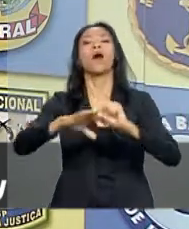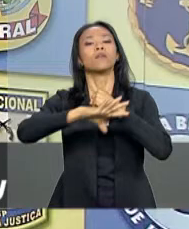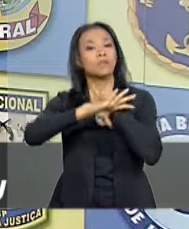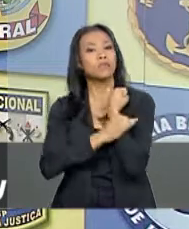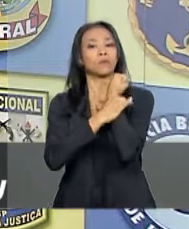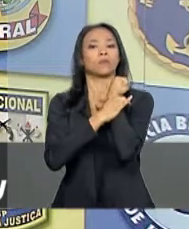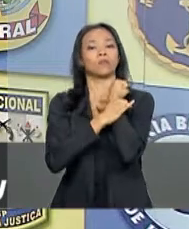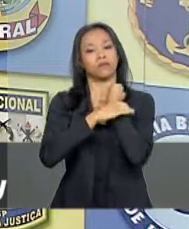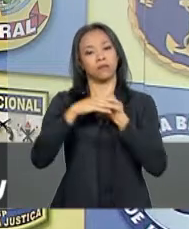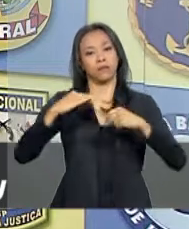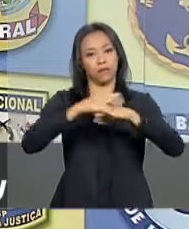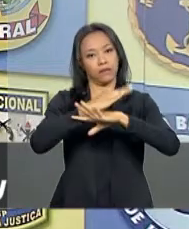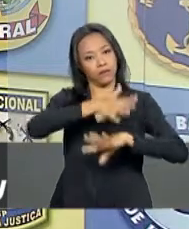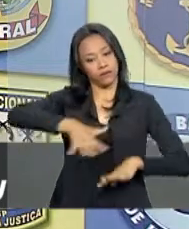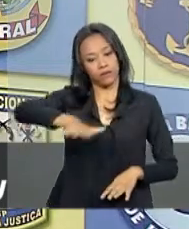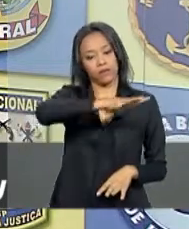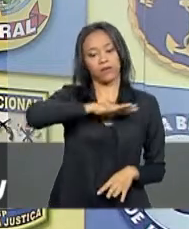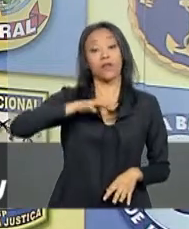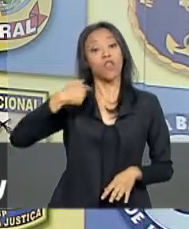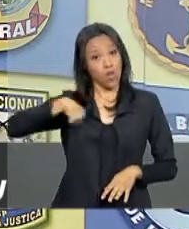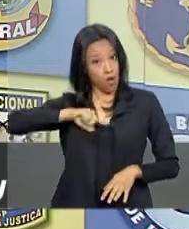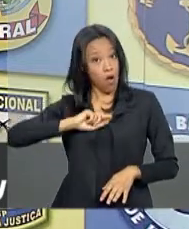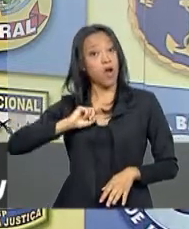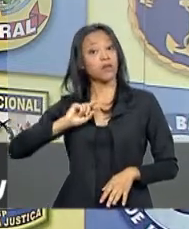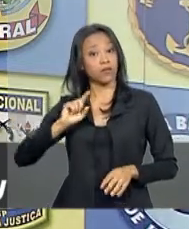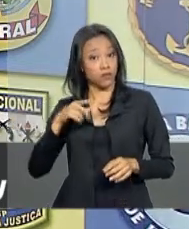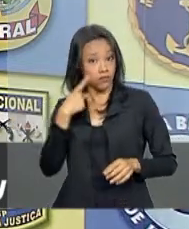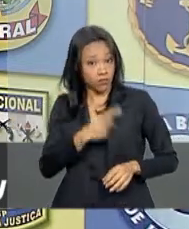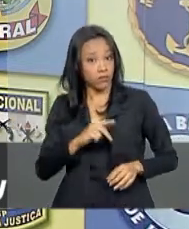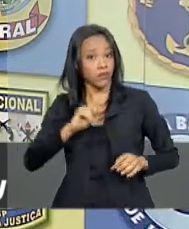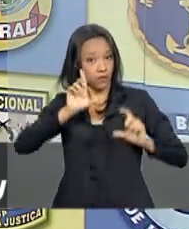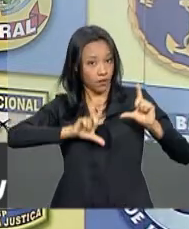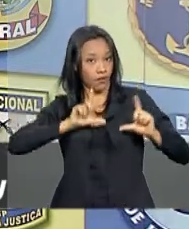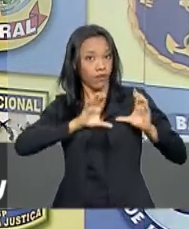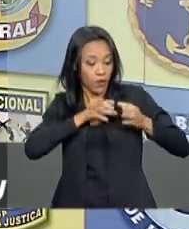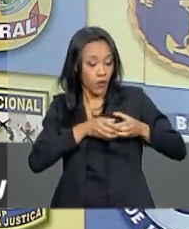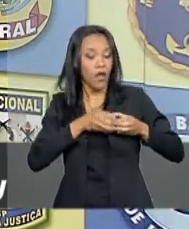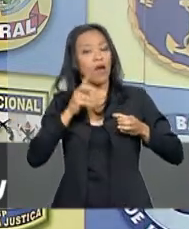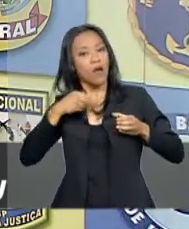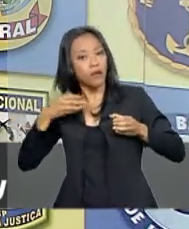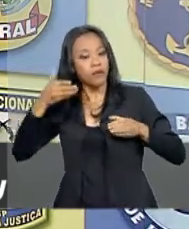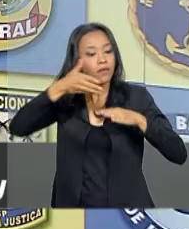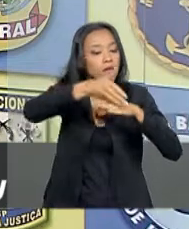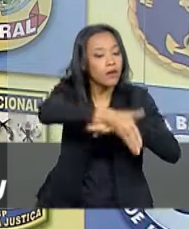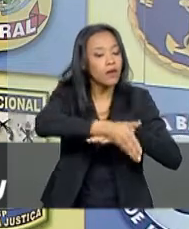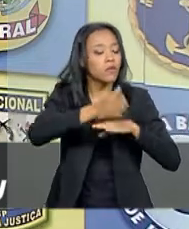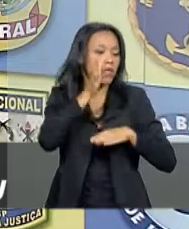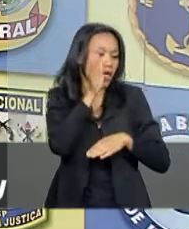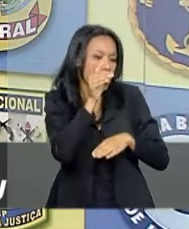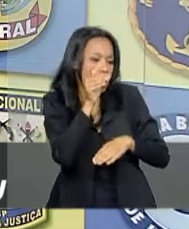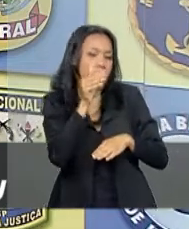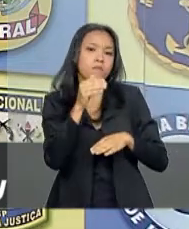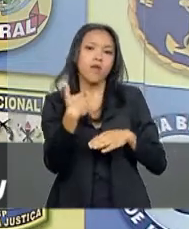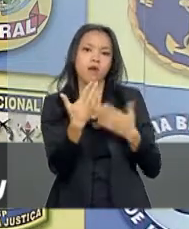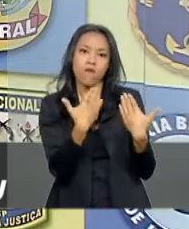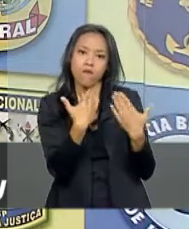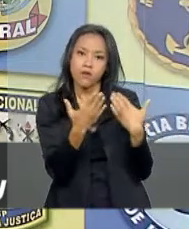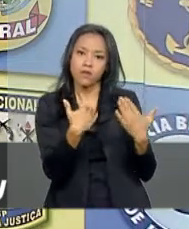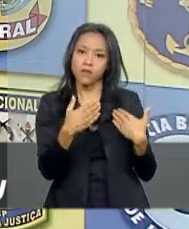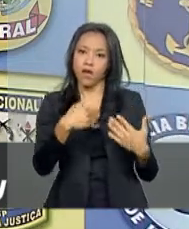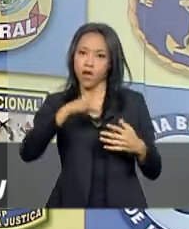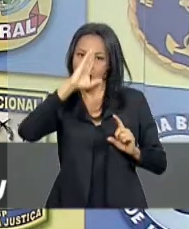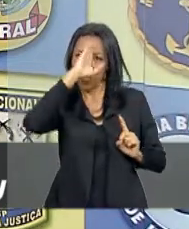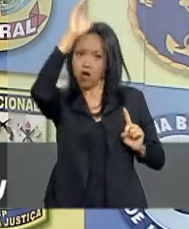na cidade. Inclusive, a gente entrou no centro, aqui no Comando Militar do Leste, para tentar uma entrevista com o general Braga Neto,